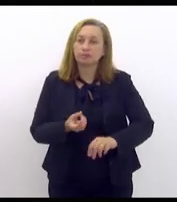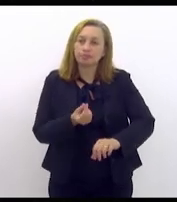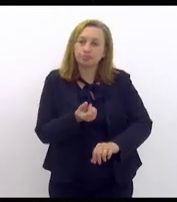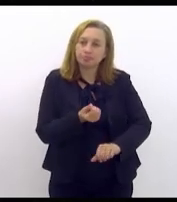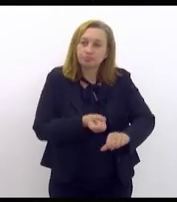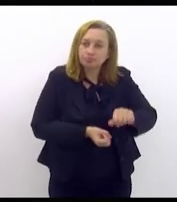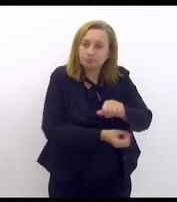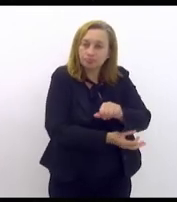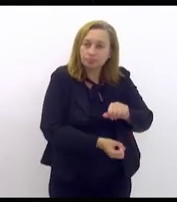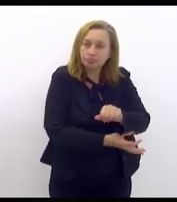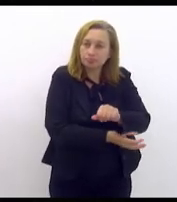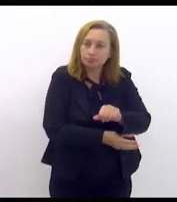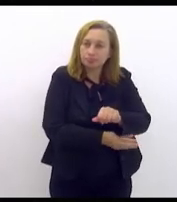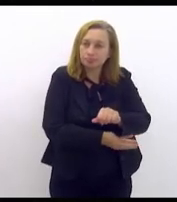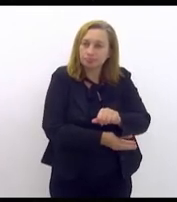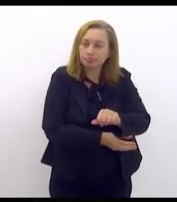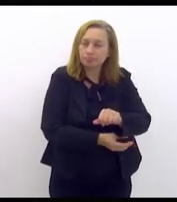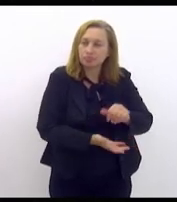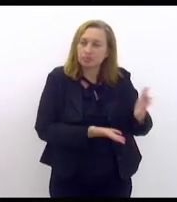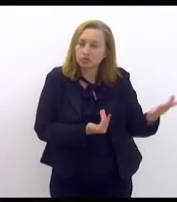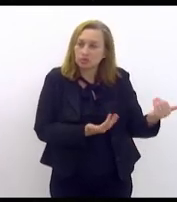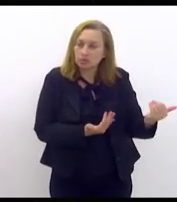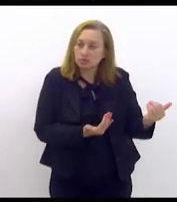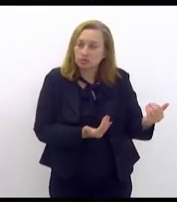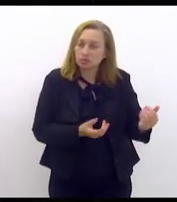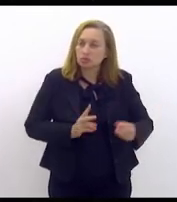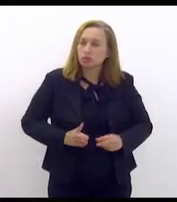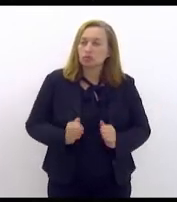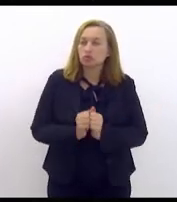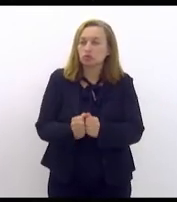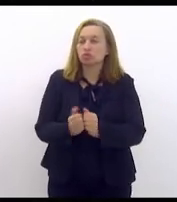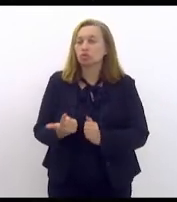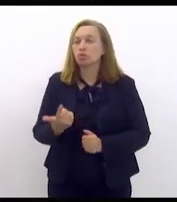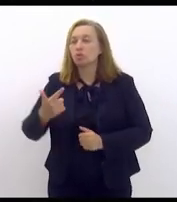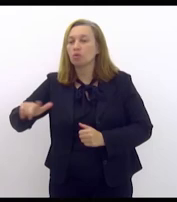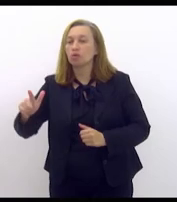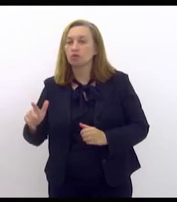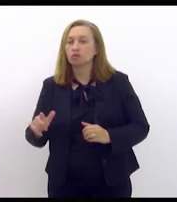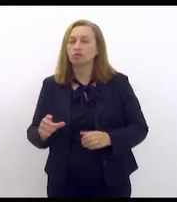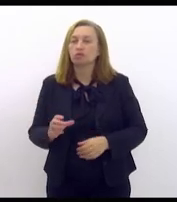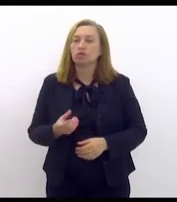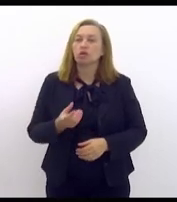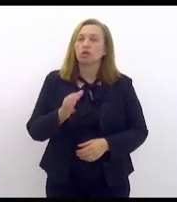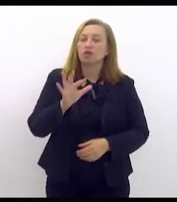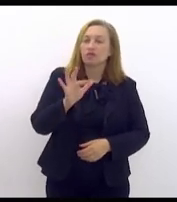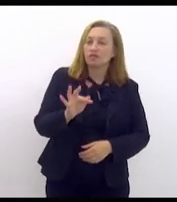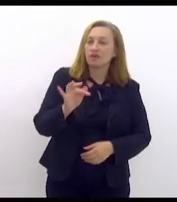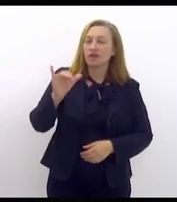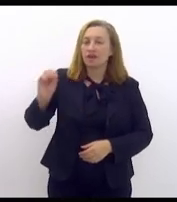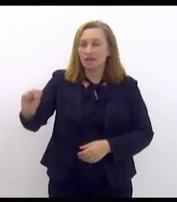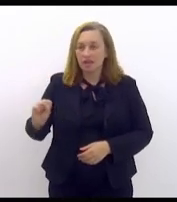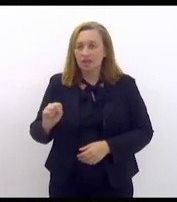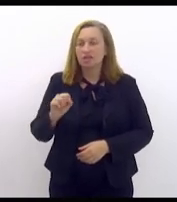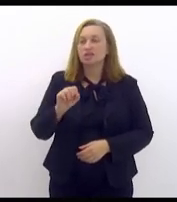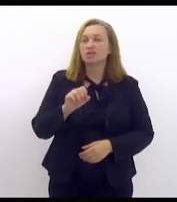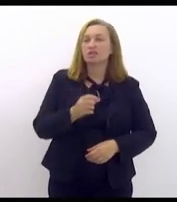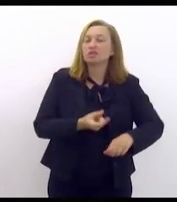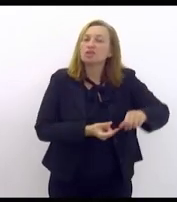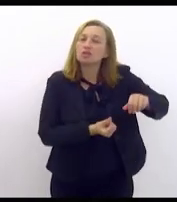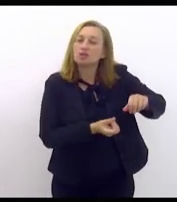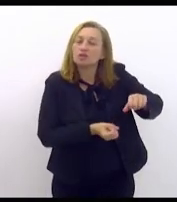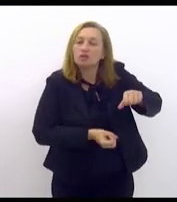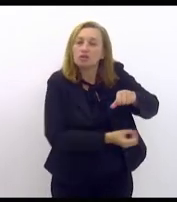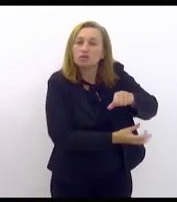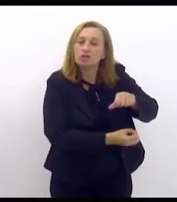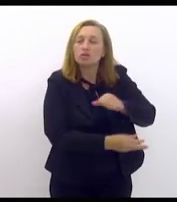sem desvinculação, junto com outros importantes fundos, como o FEIS, como o Fundo da Mulher,